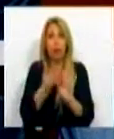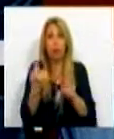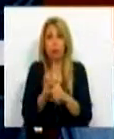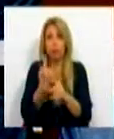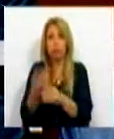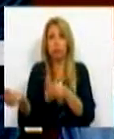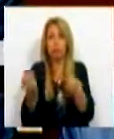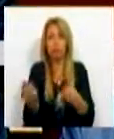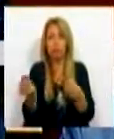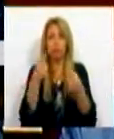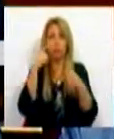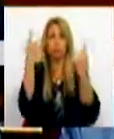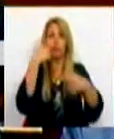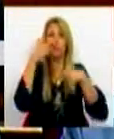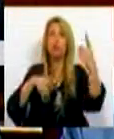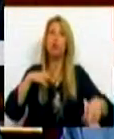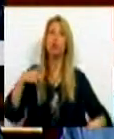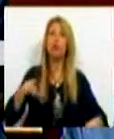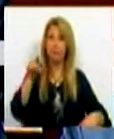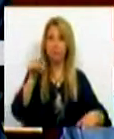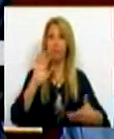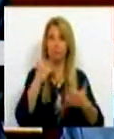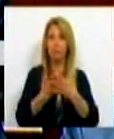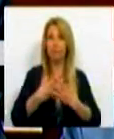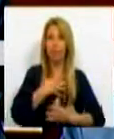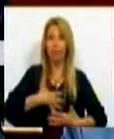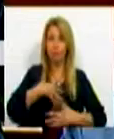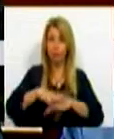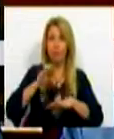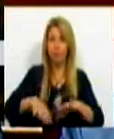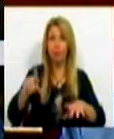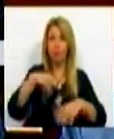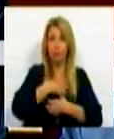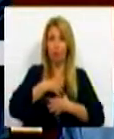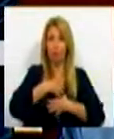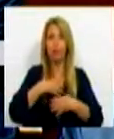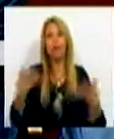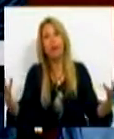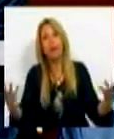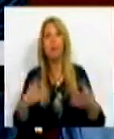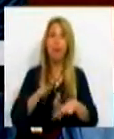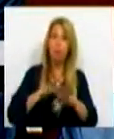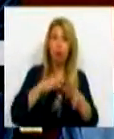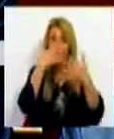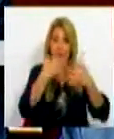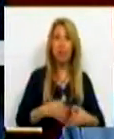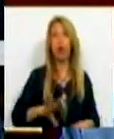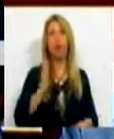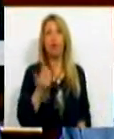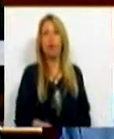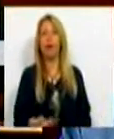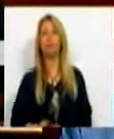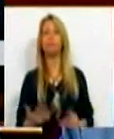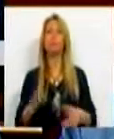isso que os perturba. É por isso que ele é sério e é por isso que ele é de confiança. Em relação às questões que nos